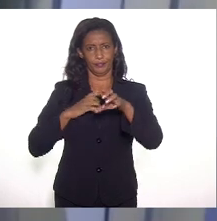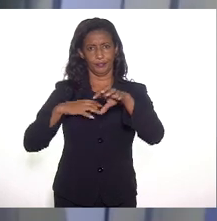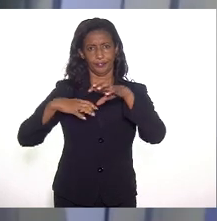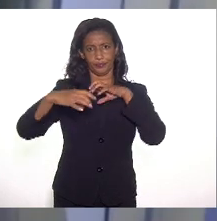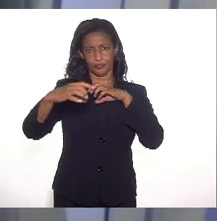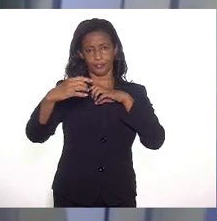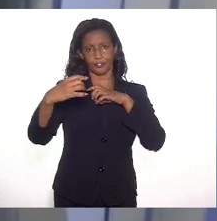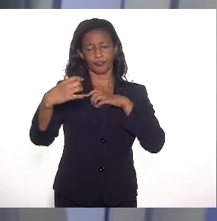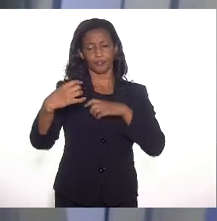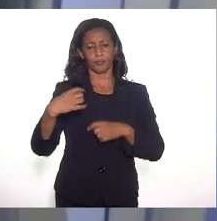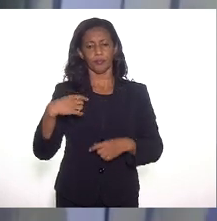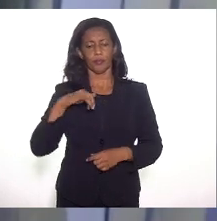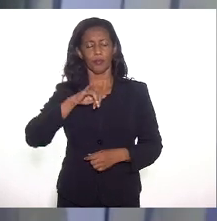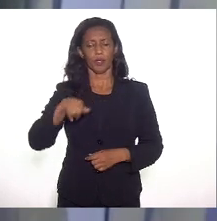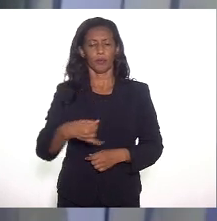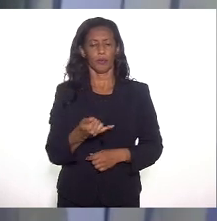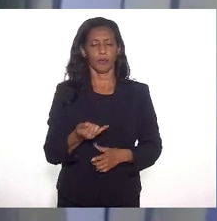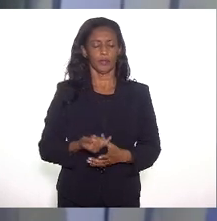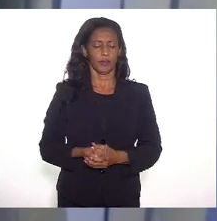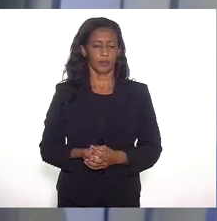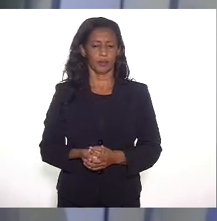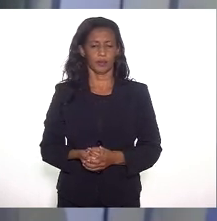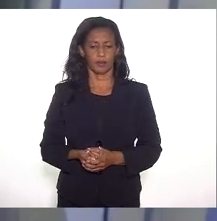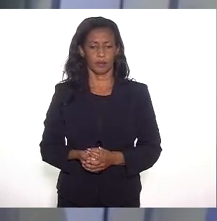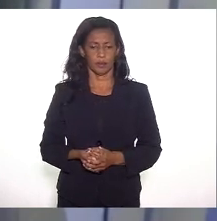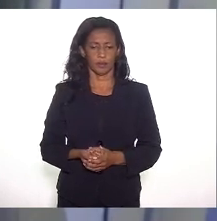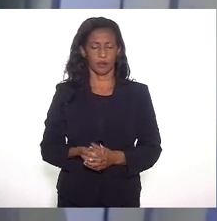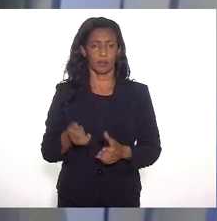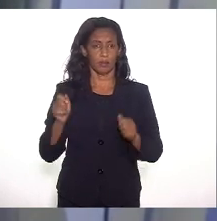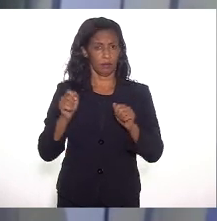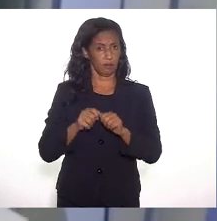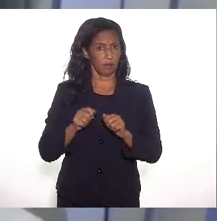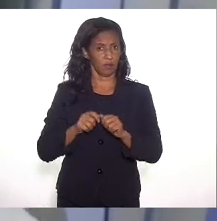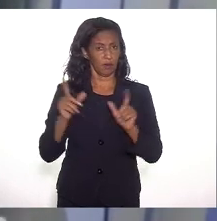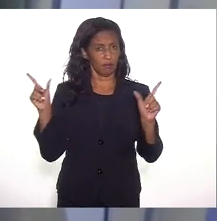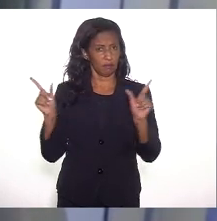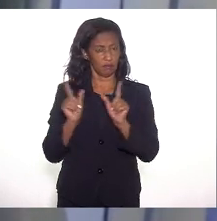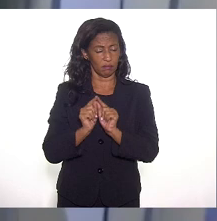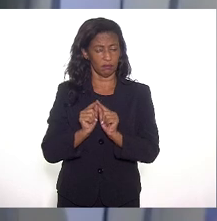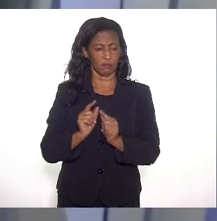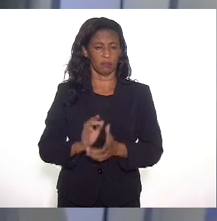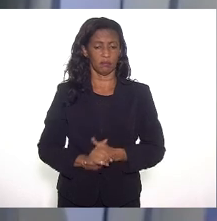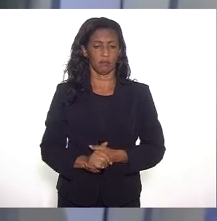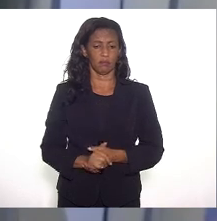quero aproveitar, deputada Marta Rocha, para fazer menção muito brevemente